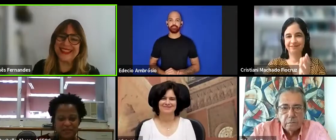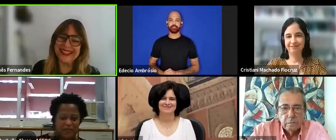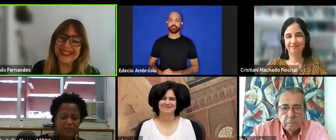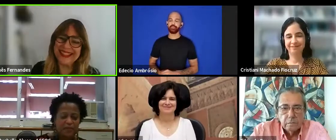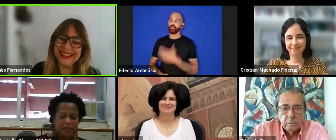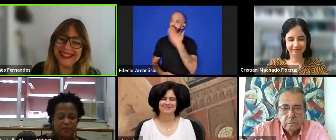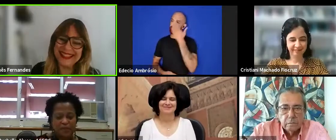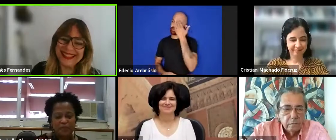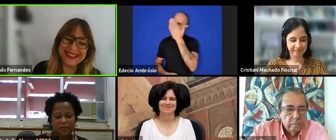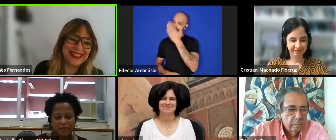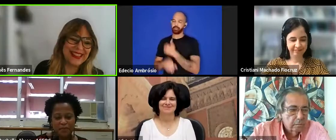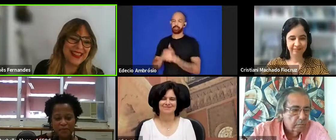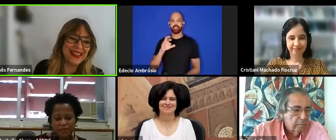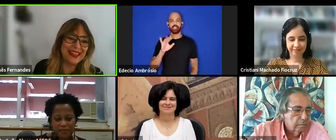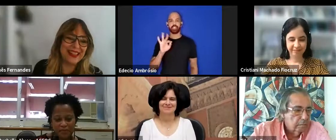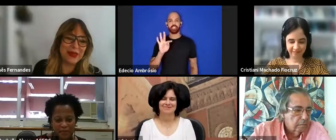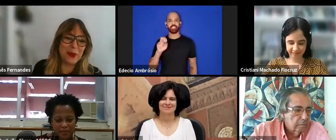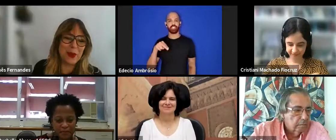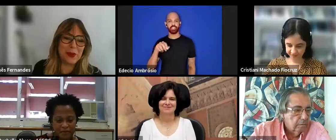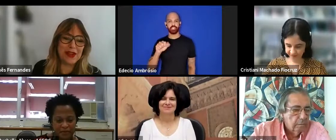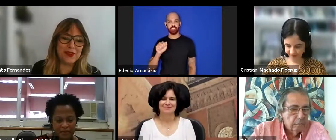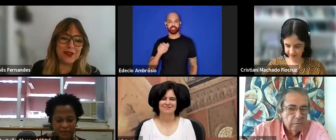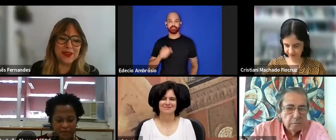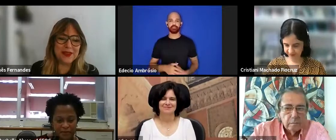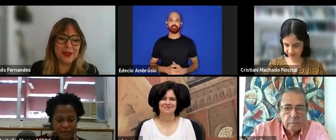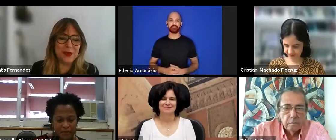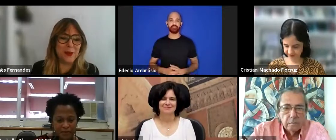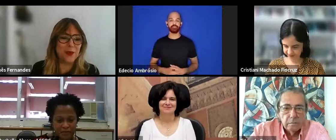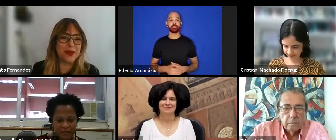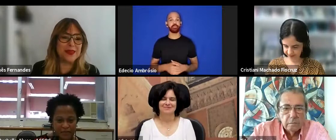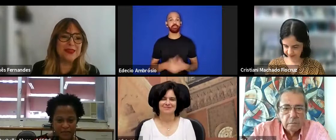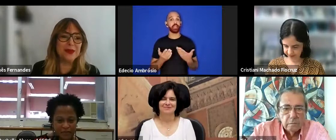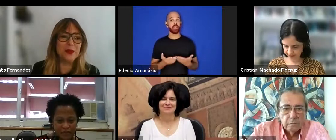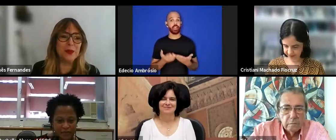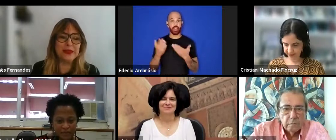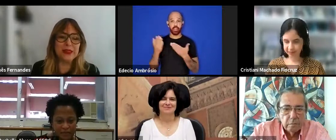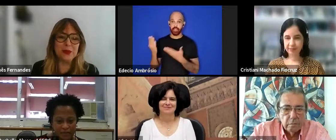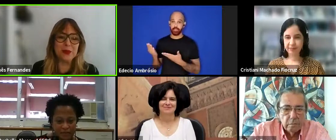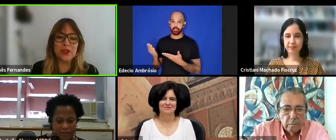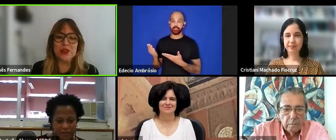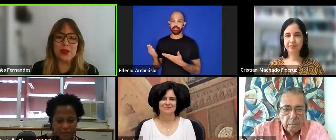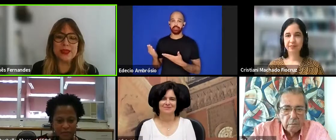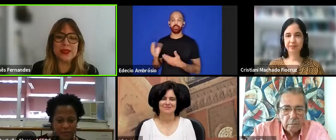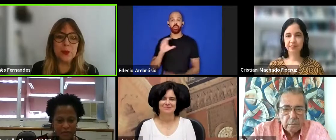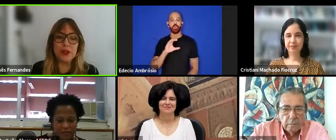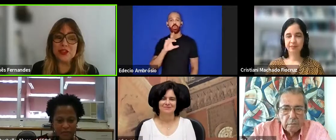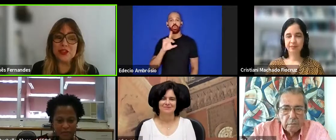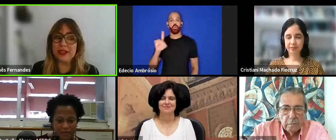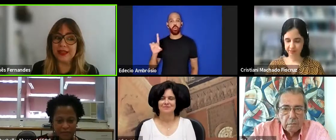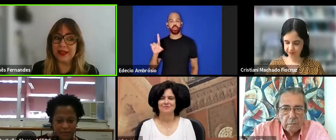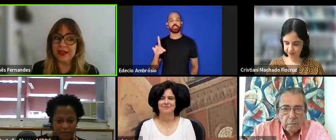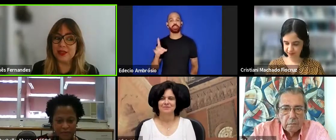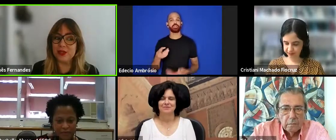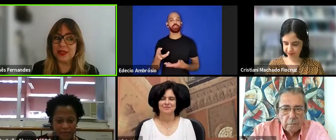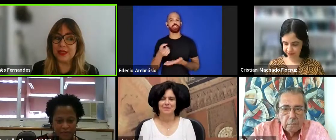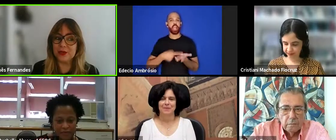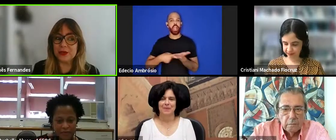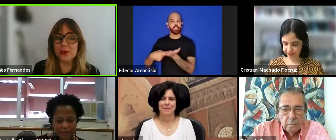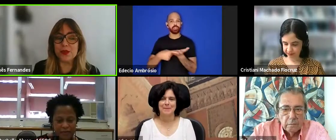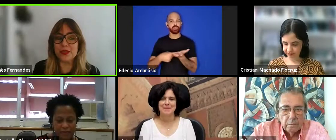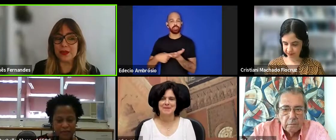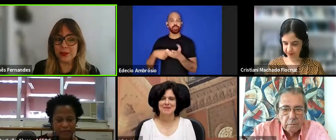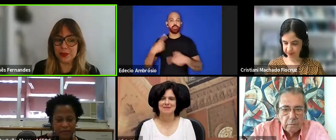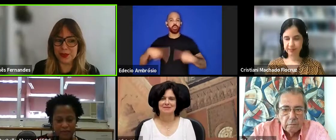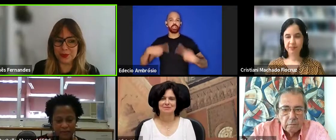Obrigada, Cristina. Com a palavra agora, o coordenador de articulação política da